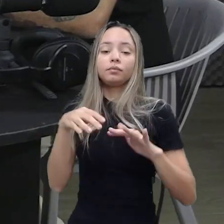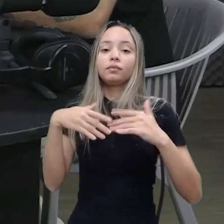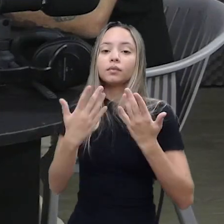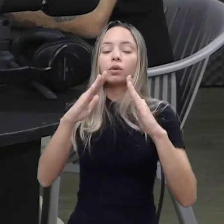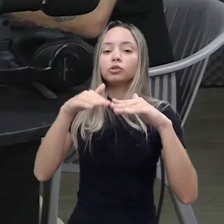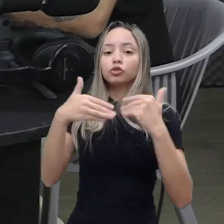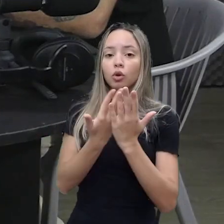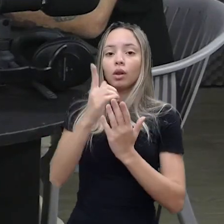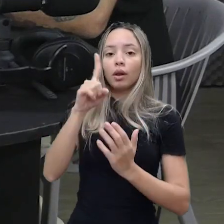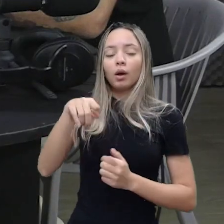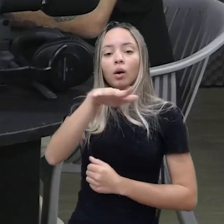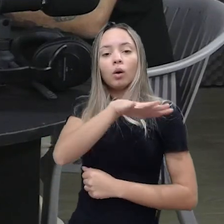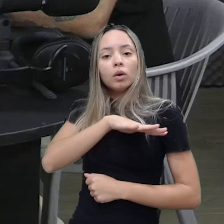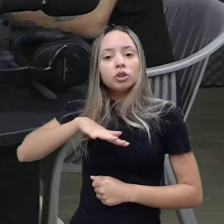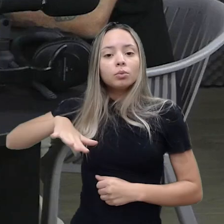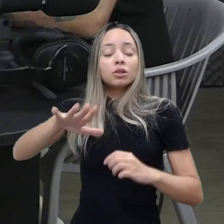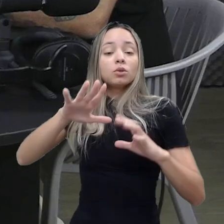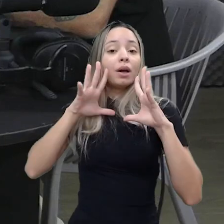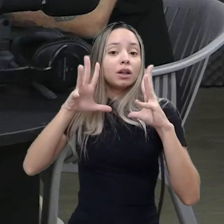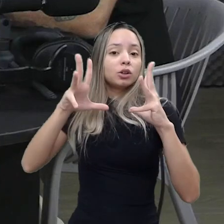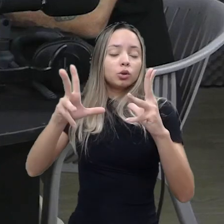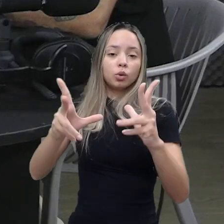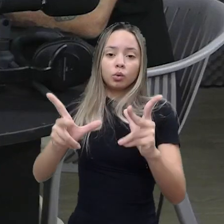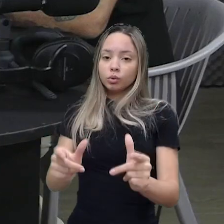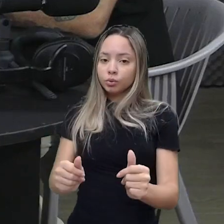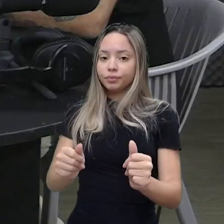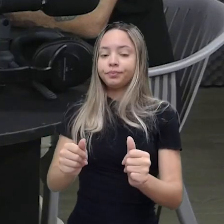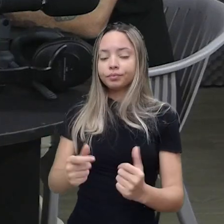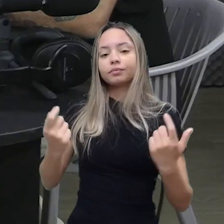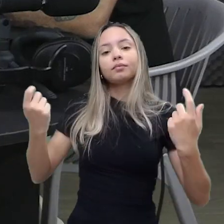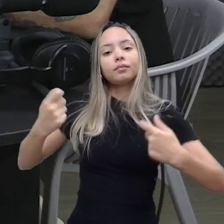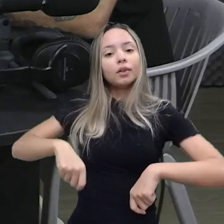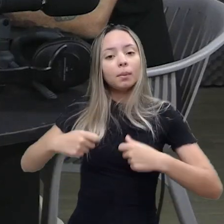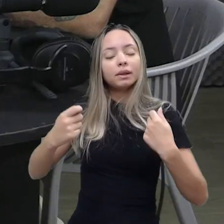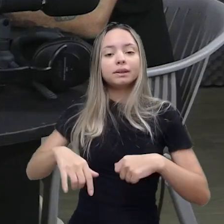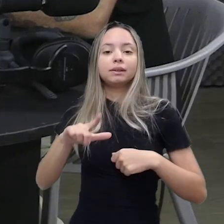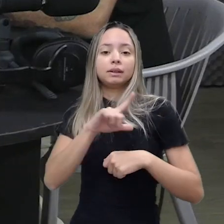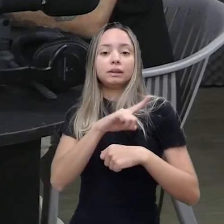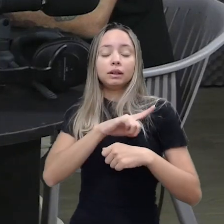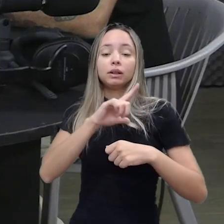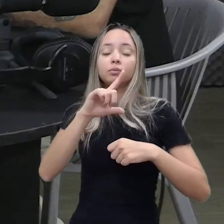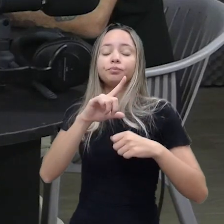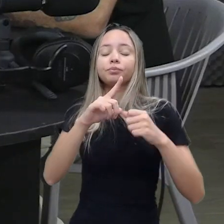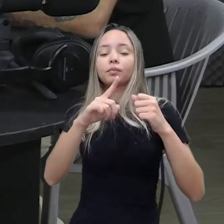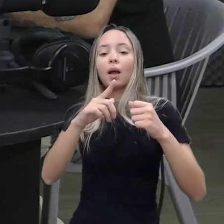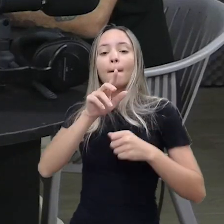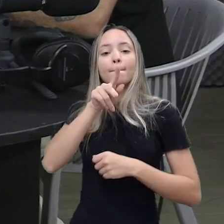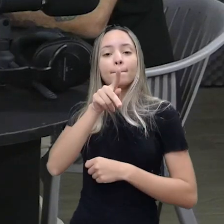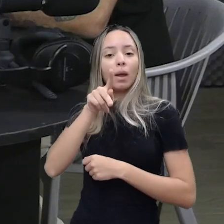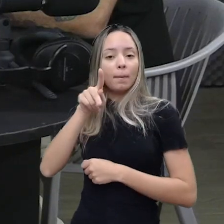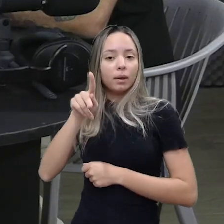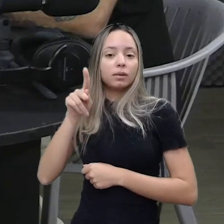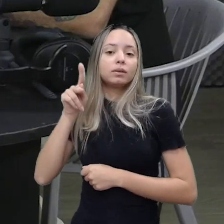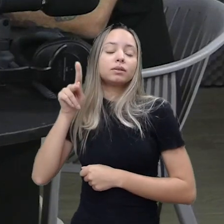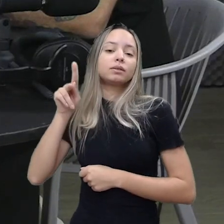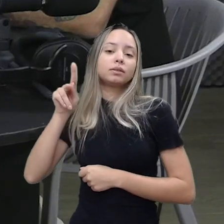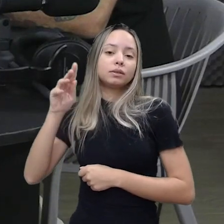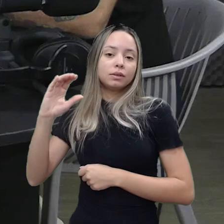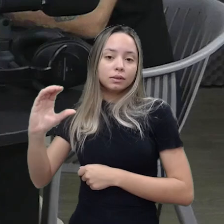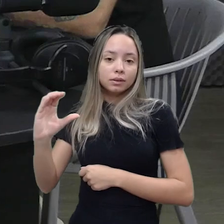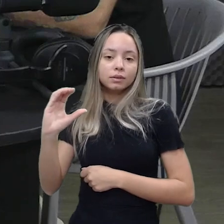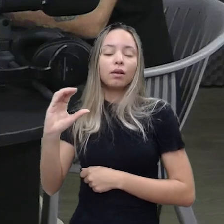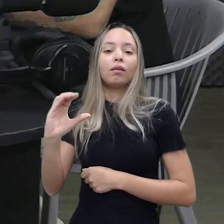um espaço, né, para todos. Ela precisa ter no seu projeto político-pedagógico um projeto de inclusão, né, como ela